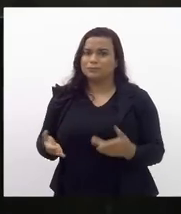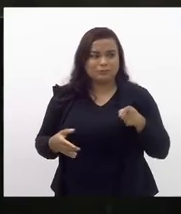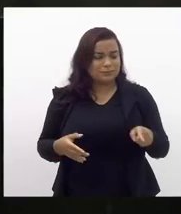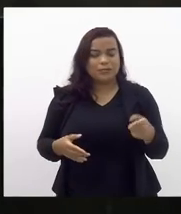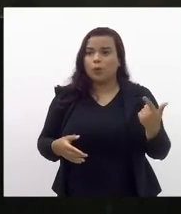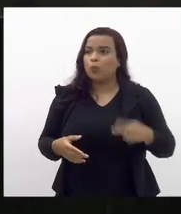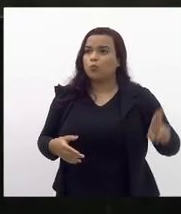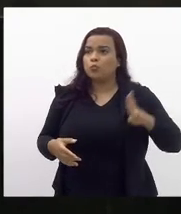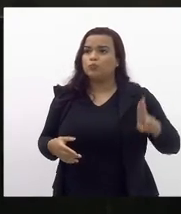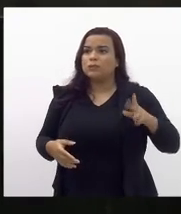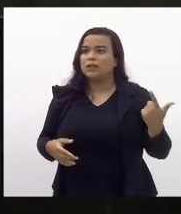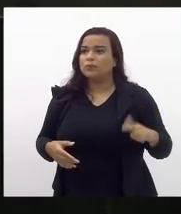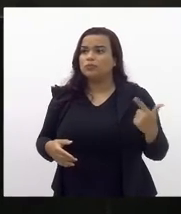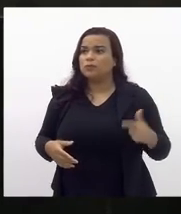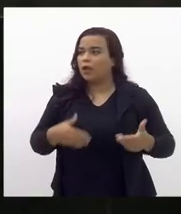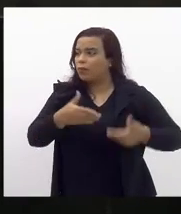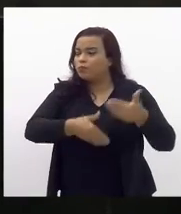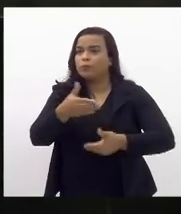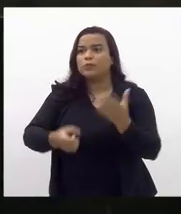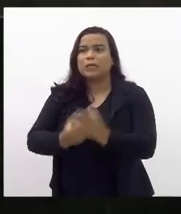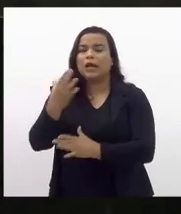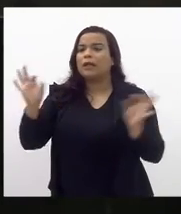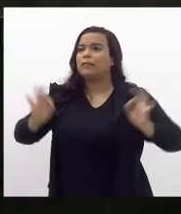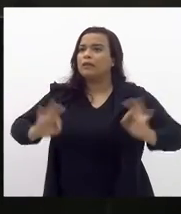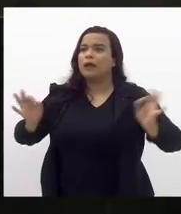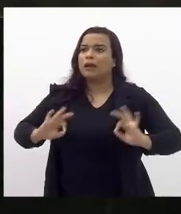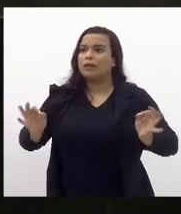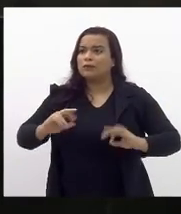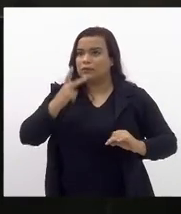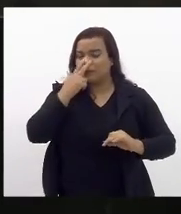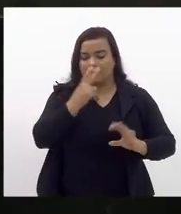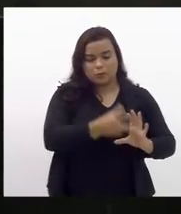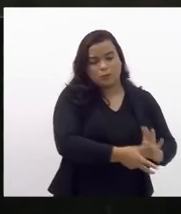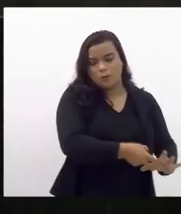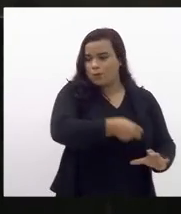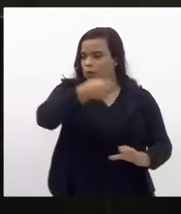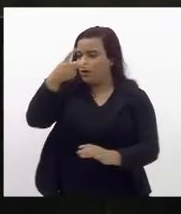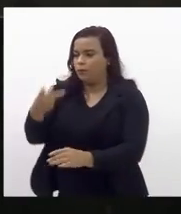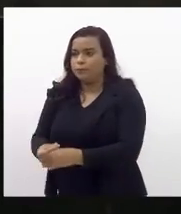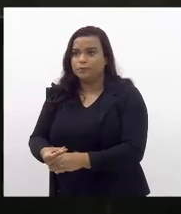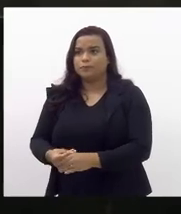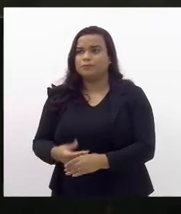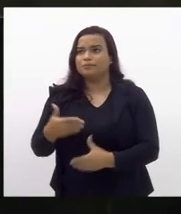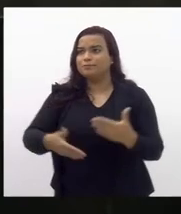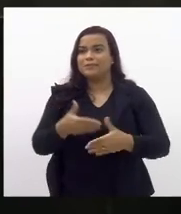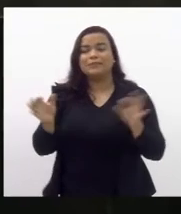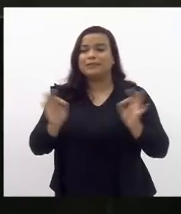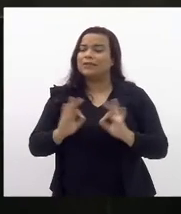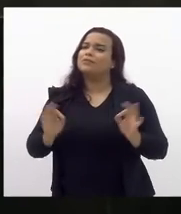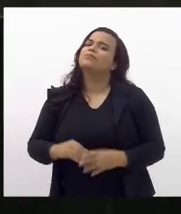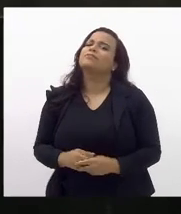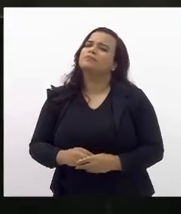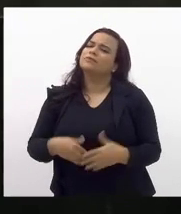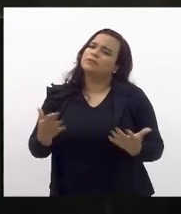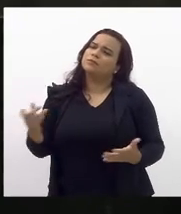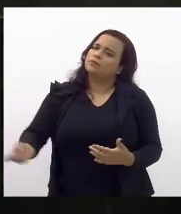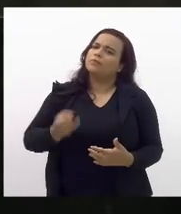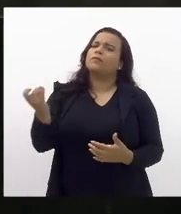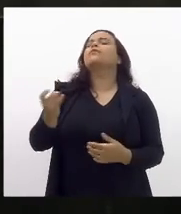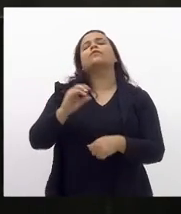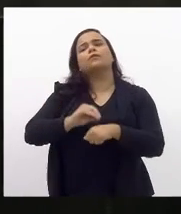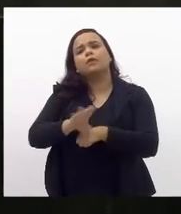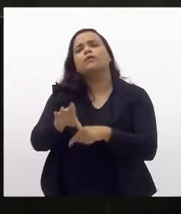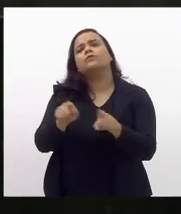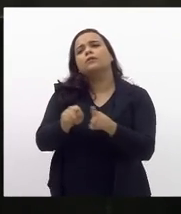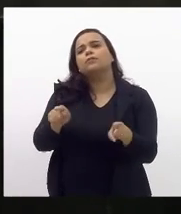como insumo de nenhum outro processo produtivo, não só de produção de fertilizantes, como de nenhum outro. Além disso, é importante destacar que